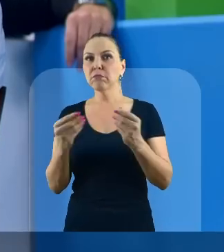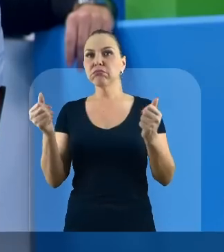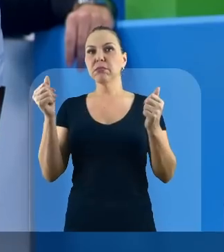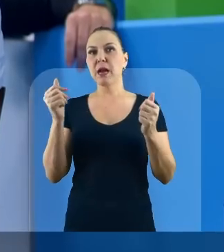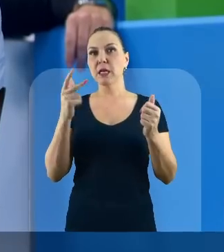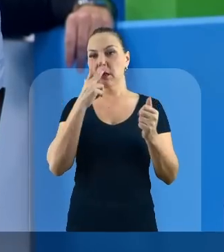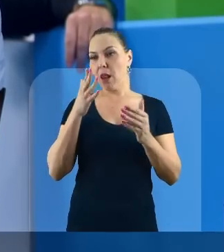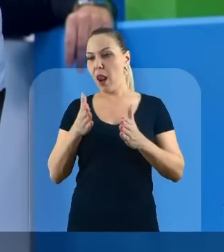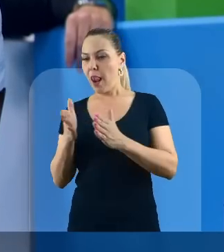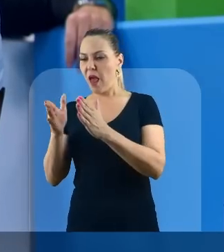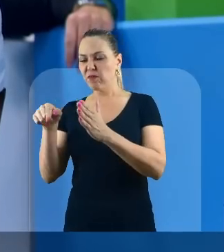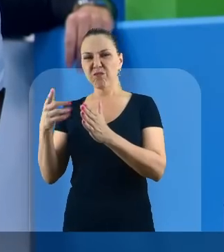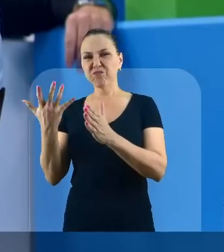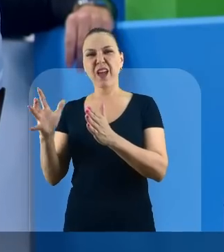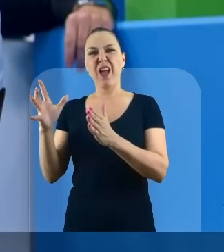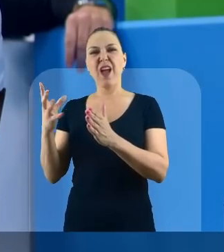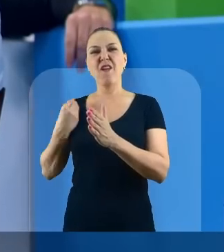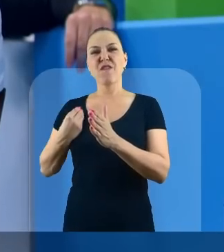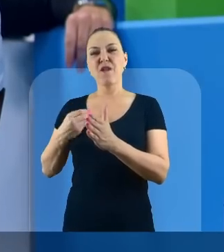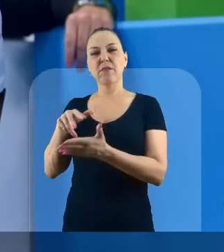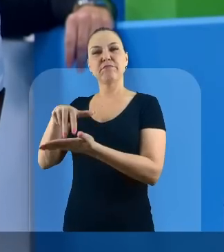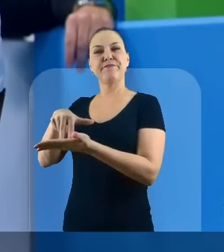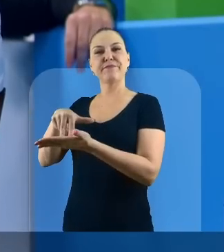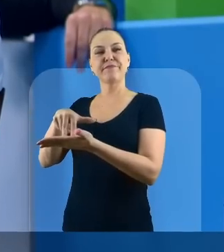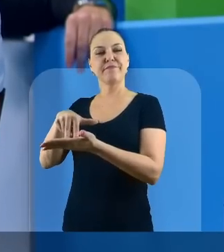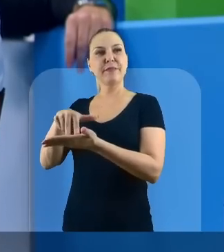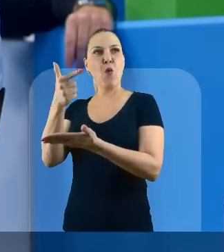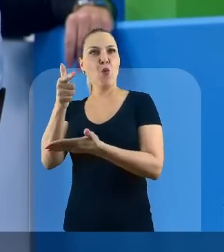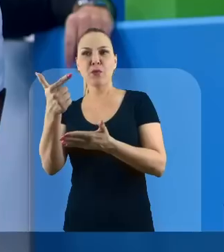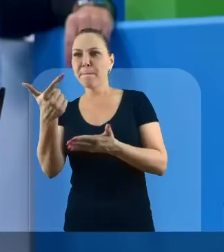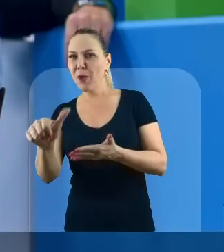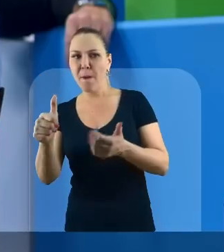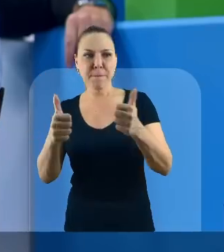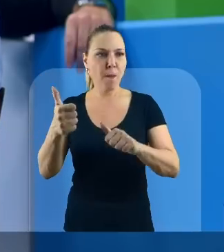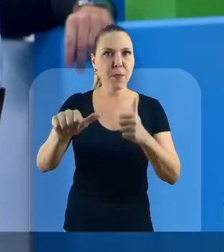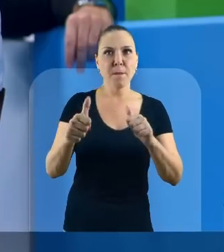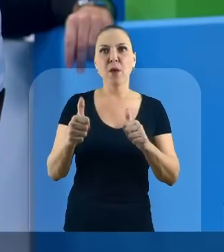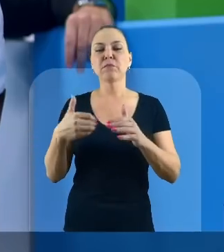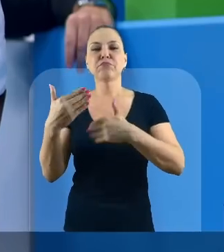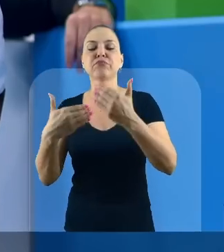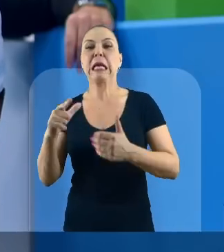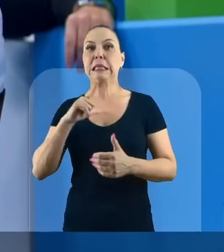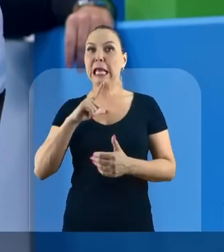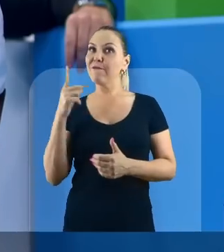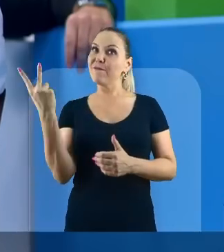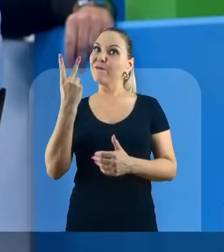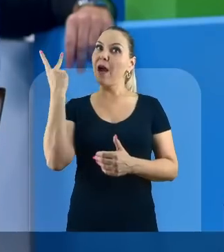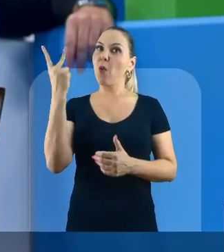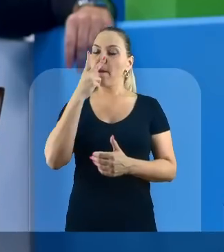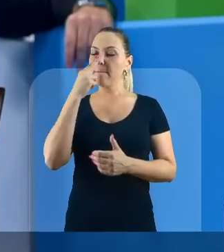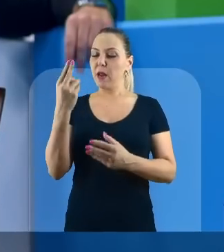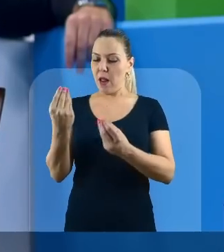te leva para um lugar que você não quer estar ali. E aí você acaba se achando um lugar pior e assim por diante. Quando você tem valores que te dão